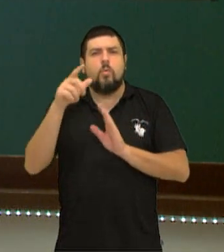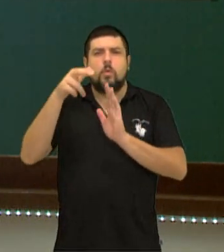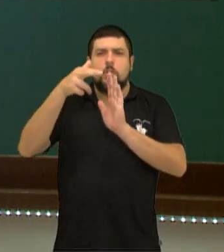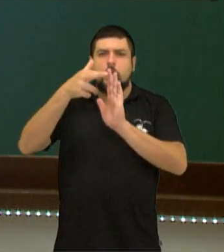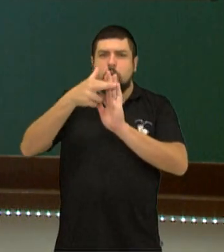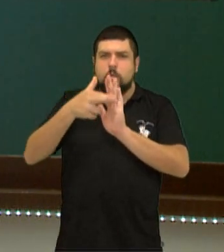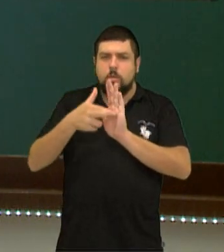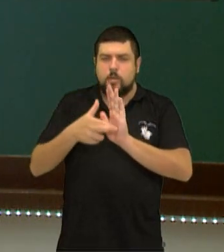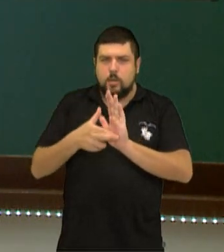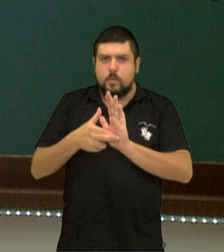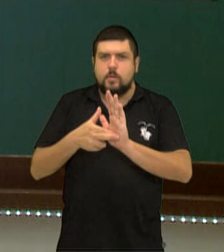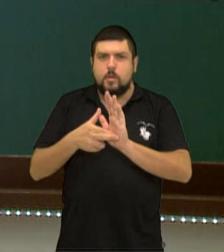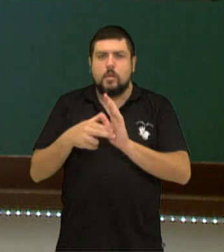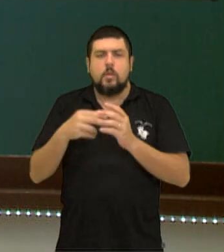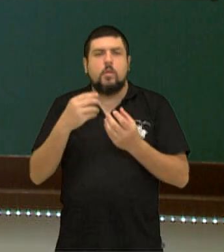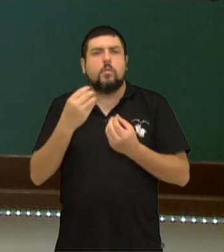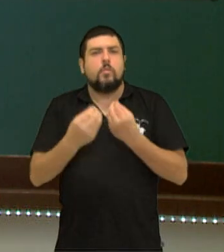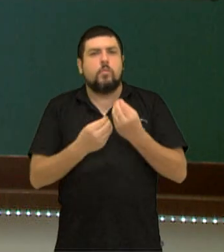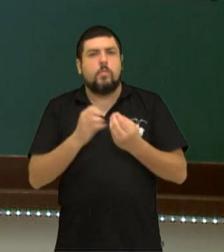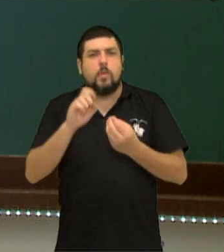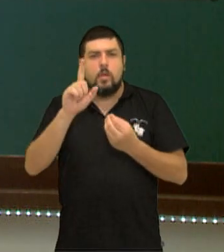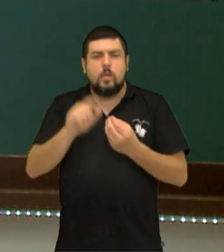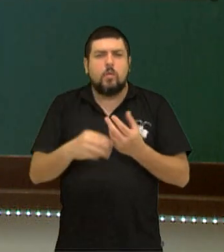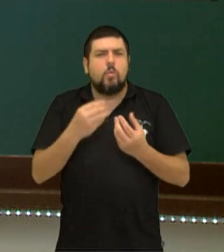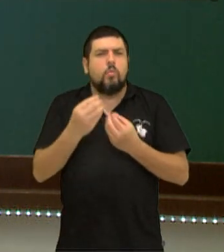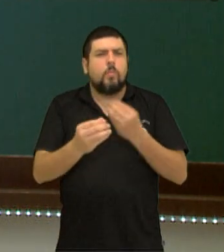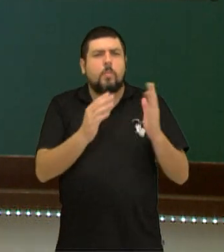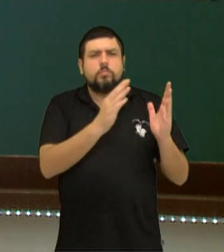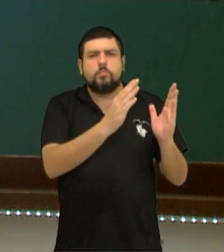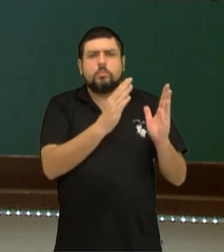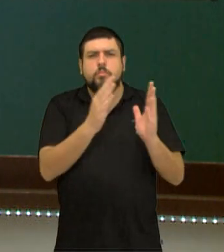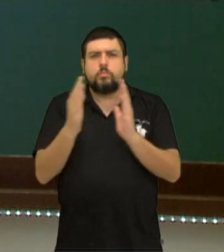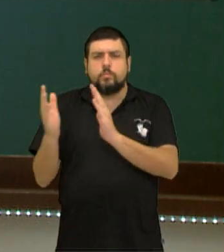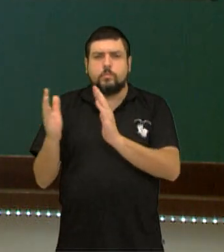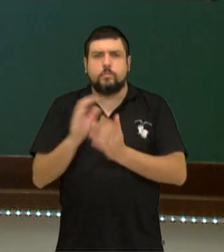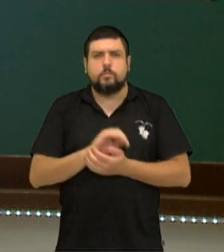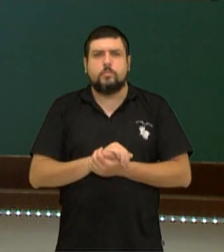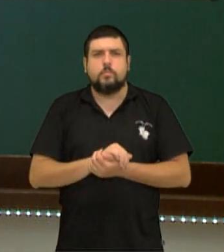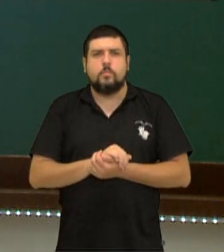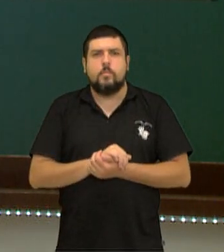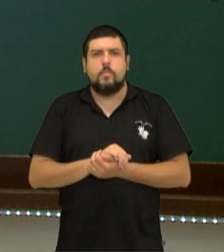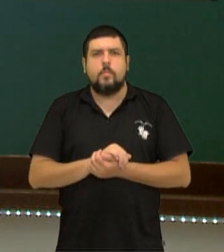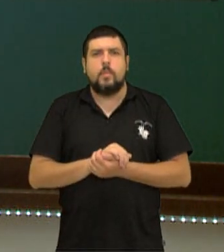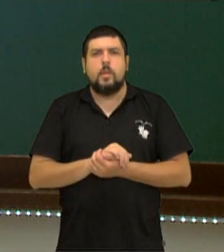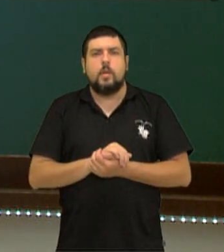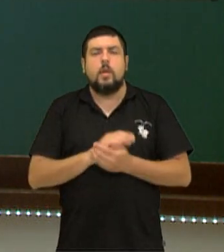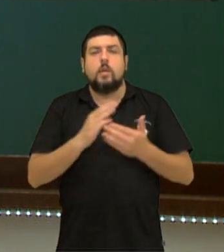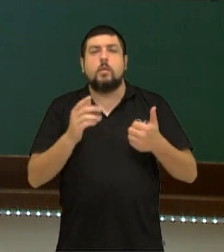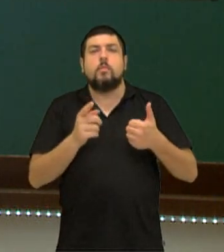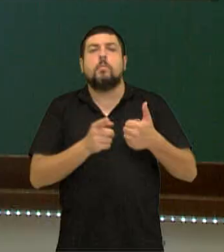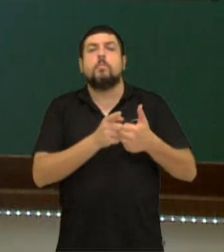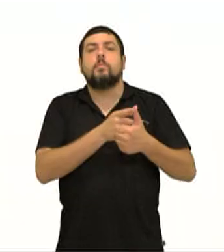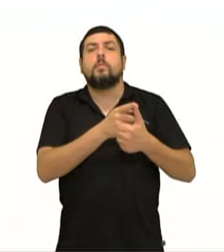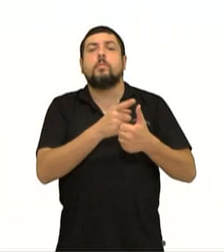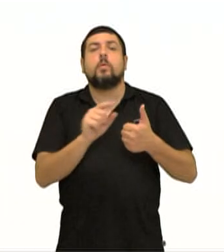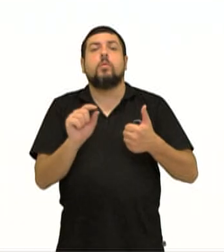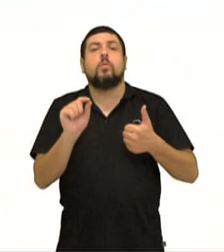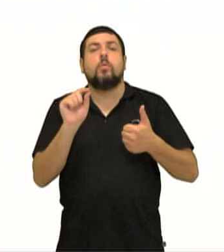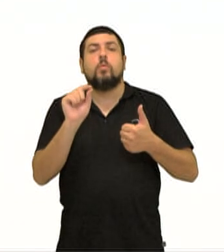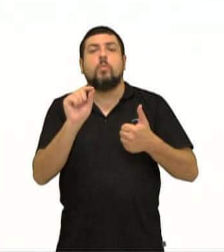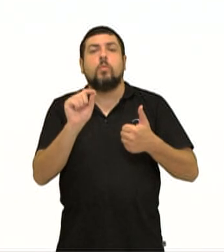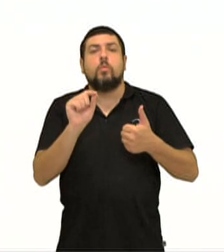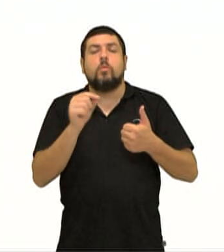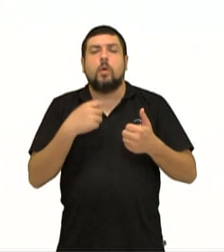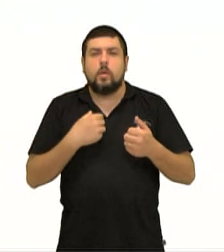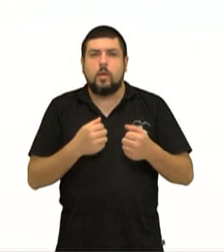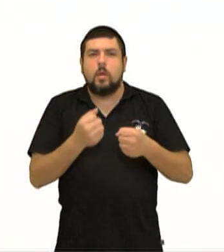expressões numéricas é a ordem das operações, ok? Então, primeiro, quem resolvemos? Resolvemos as